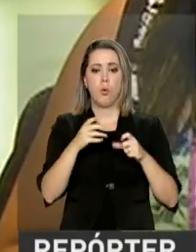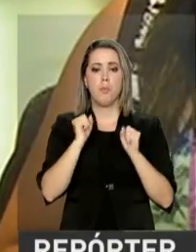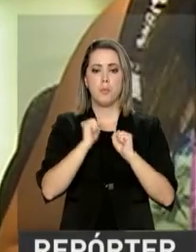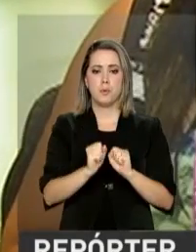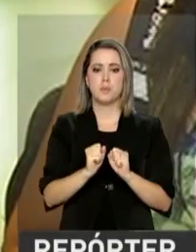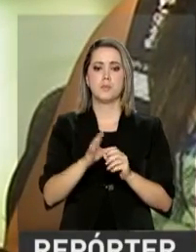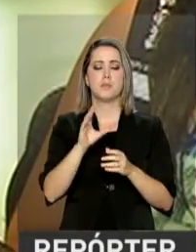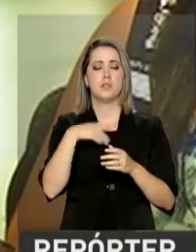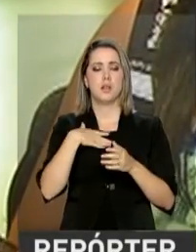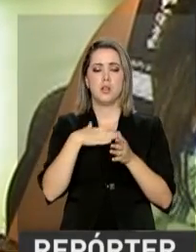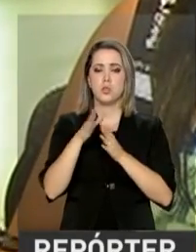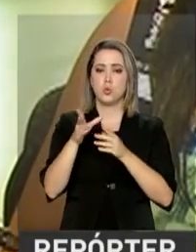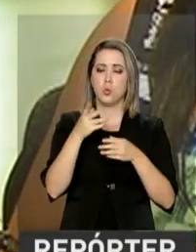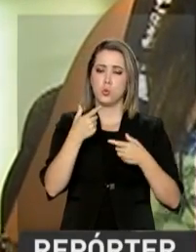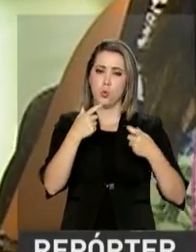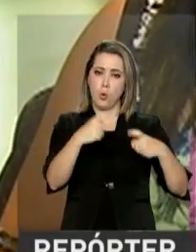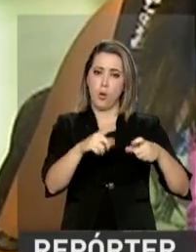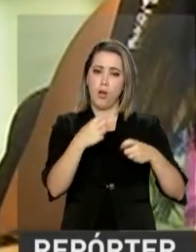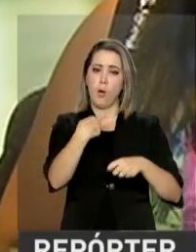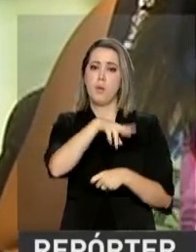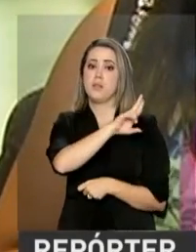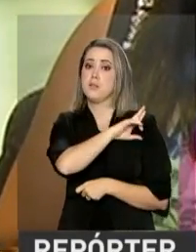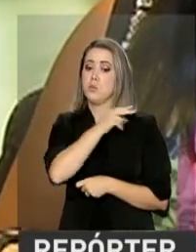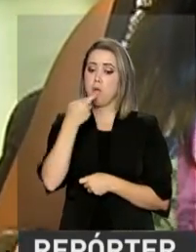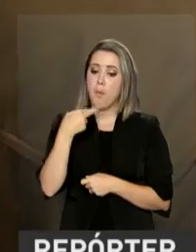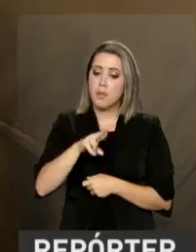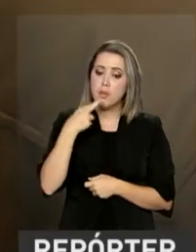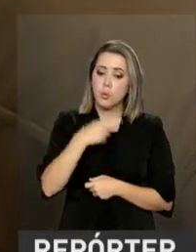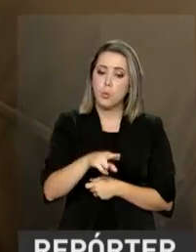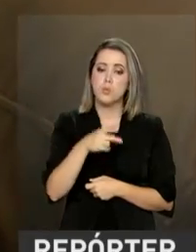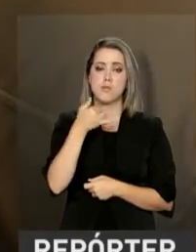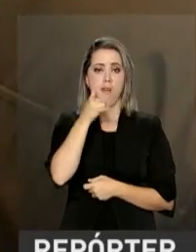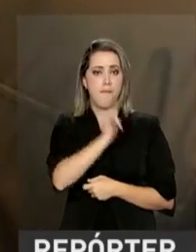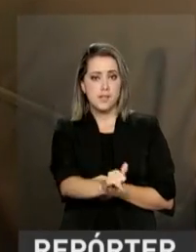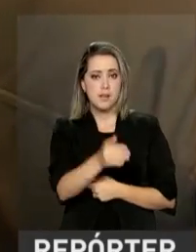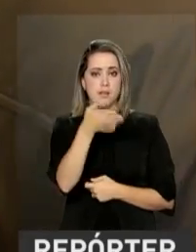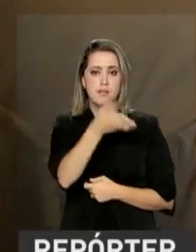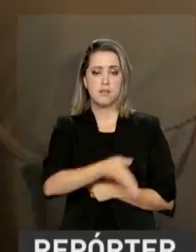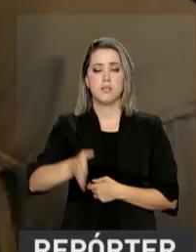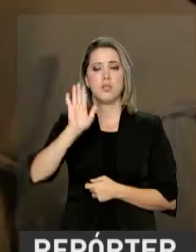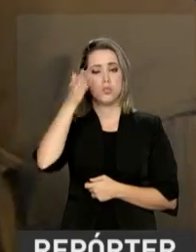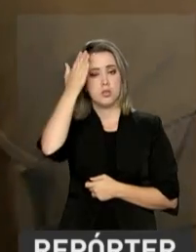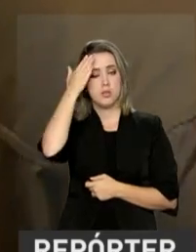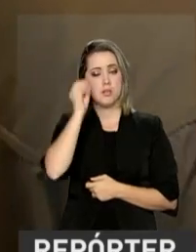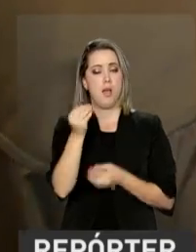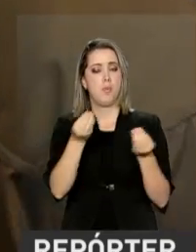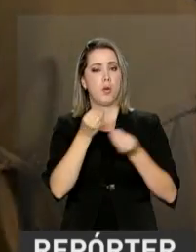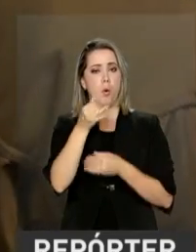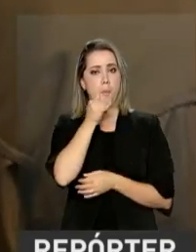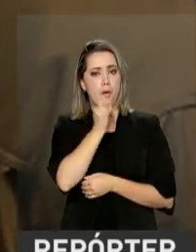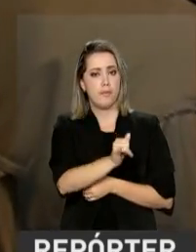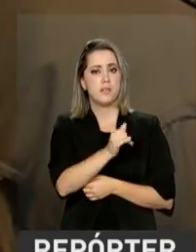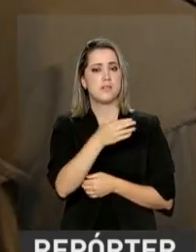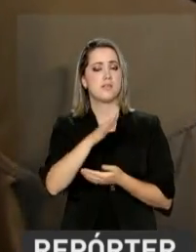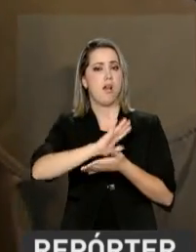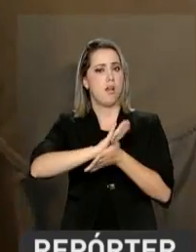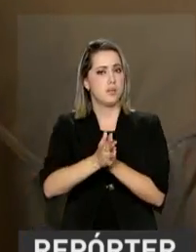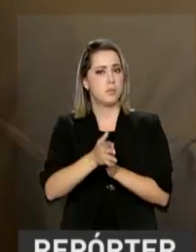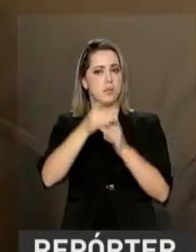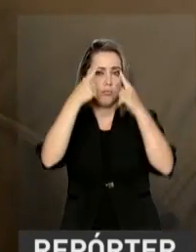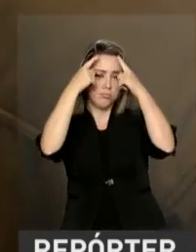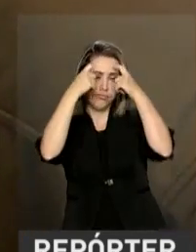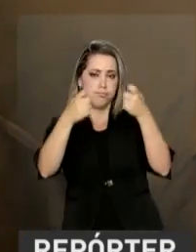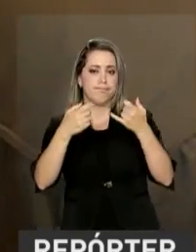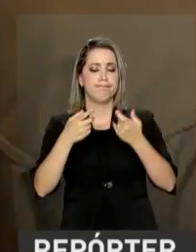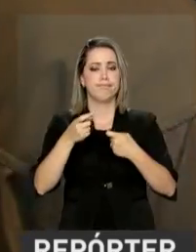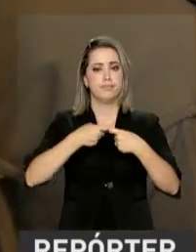conselhos tutelares e o disk 100 do Ministério da Justiça Agora ela já sabe como denunciar um caso de abuso ou exploração